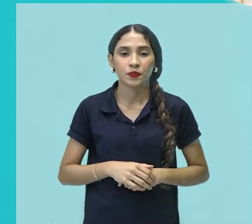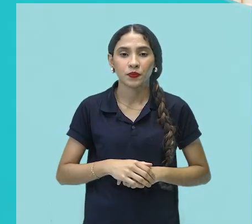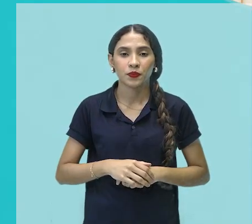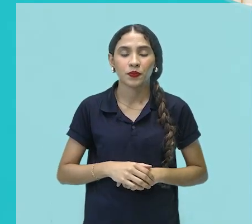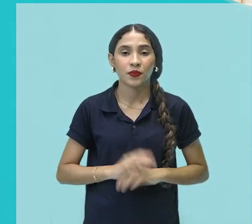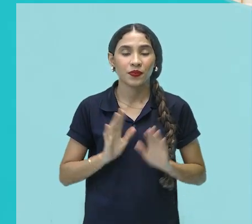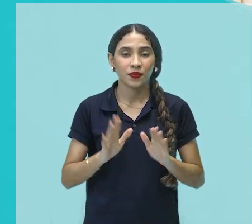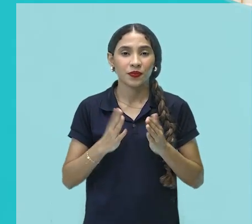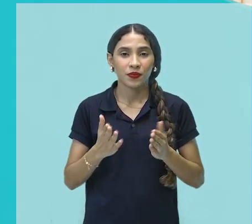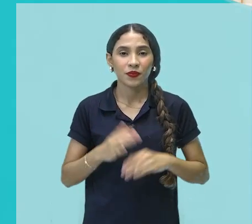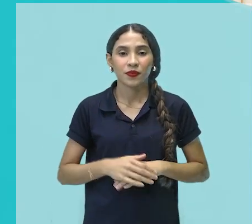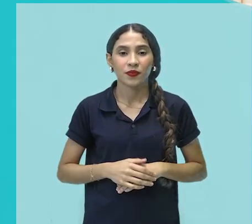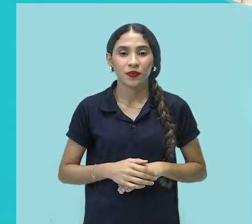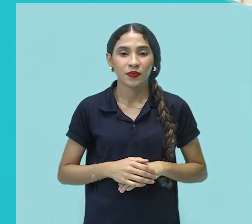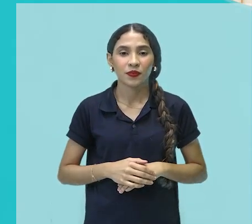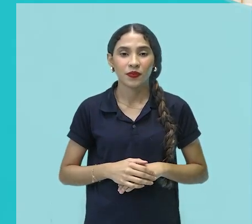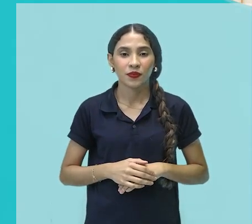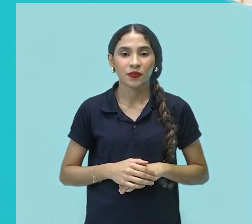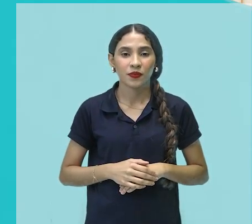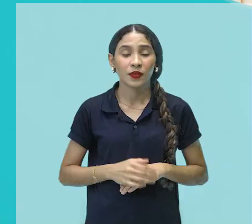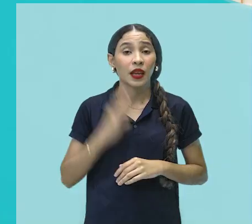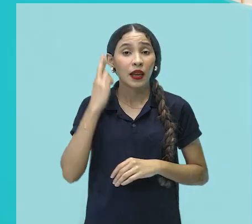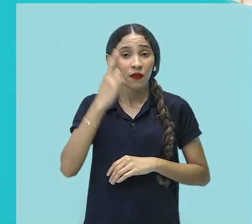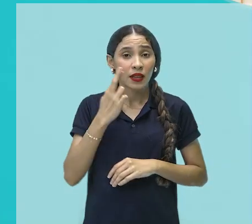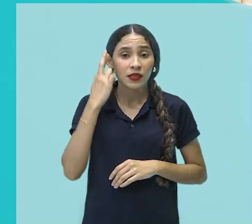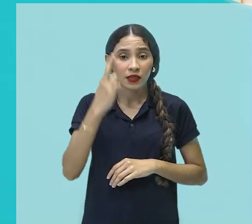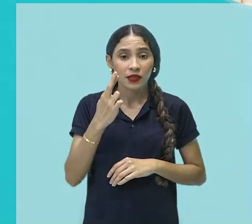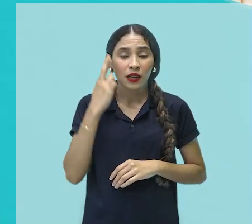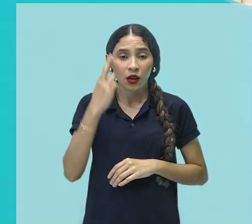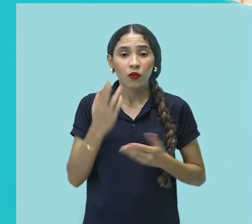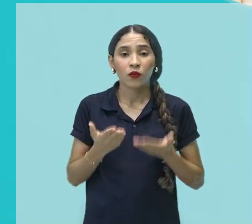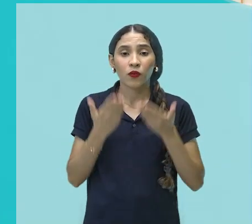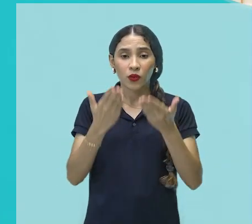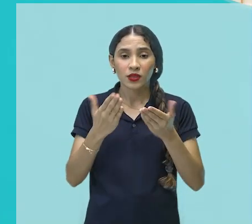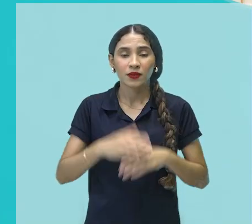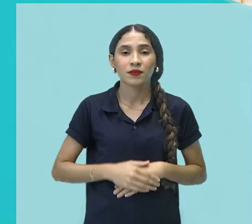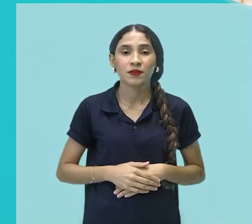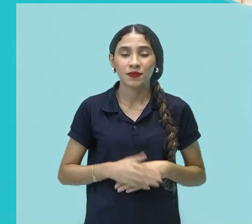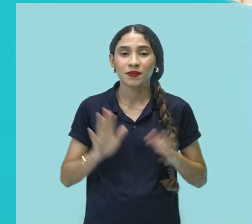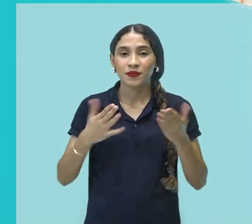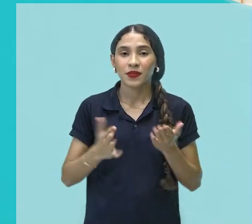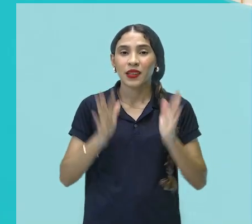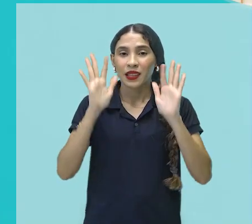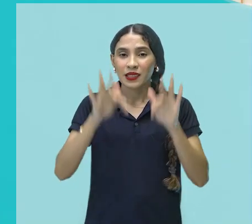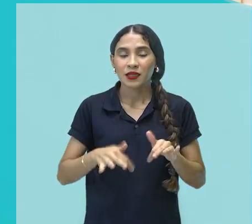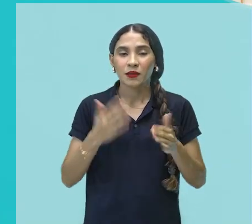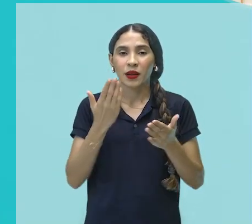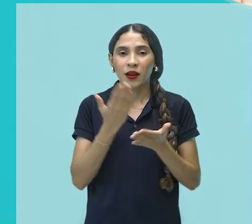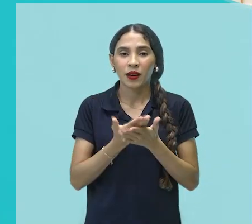mundo, certo? Então, fica essa reflexão aí para vocês e